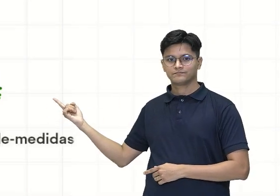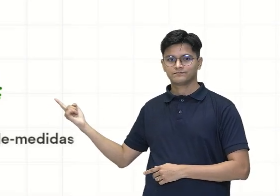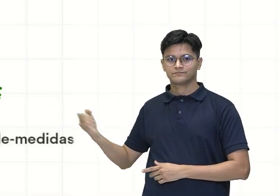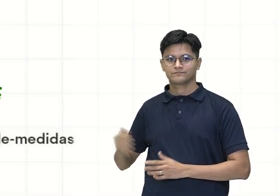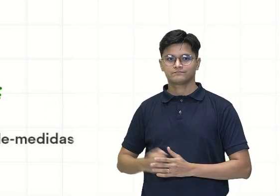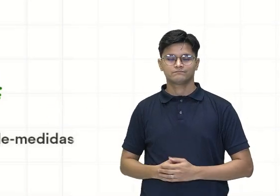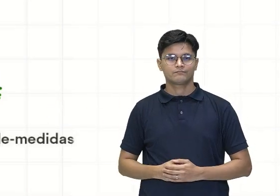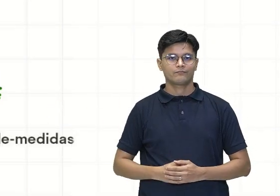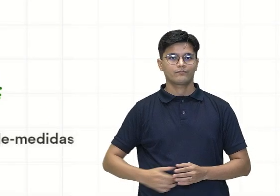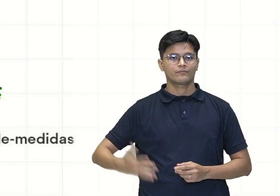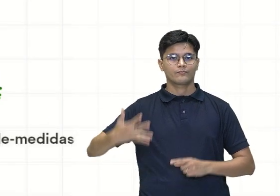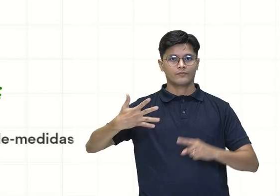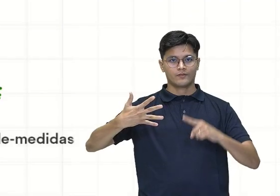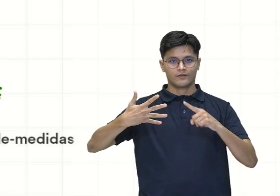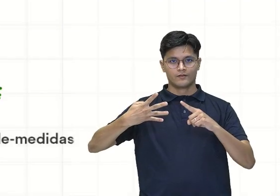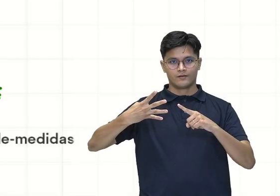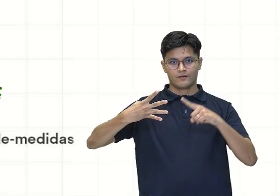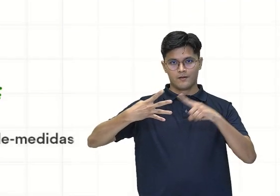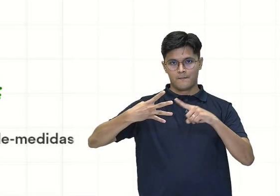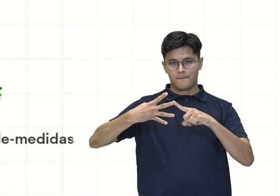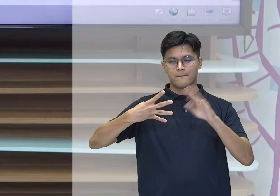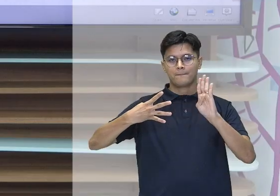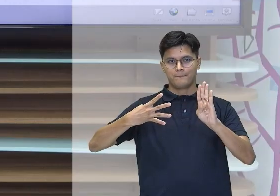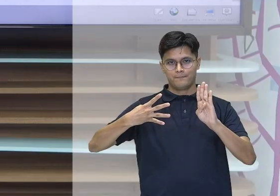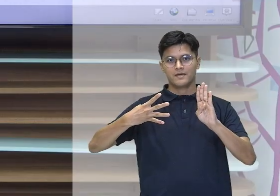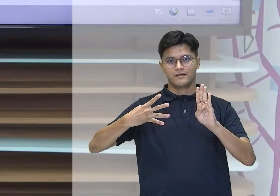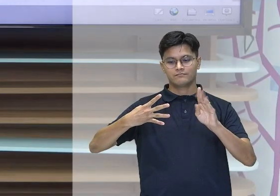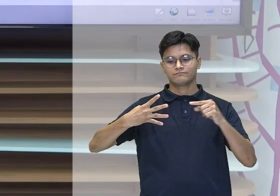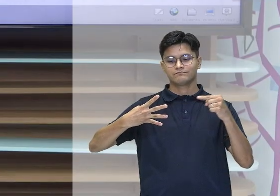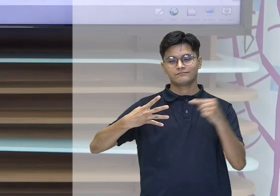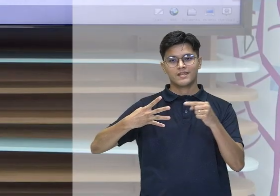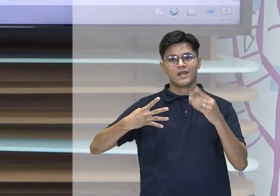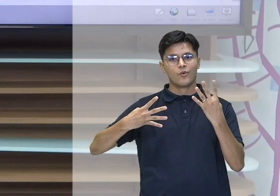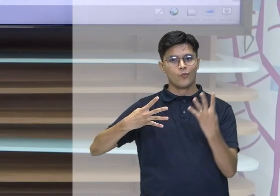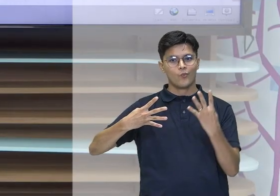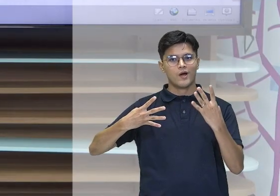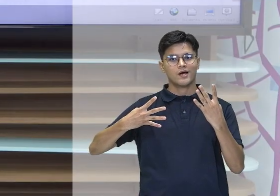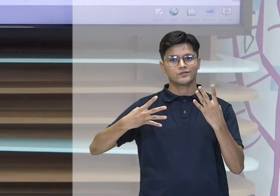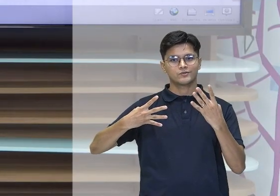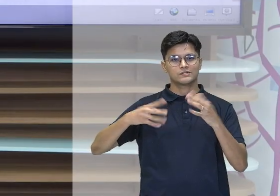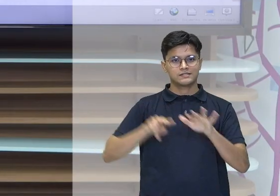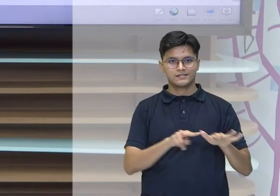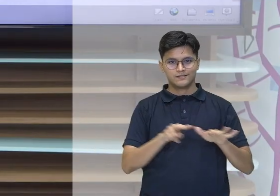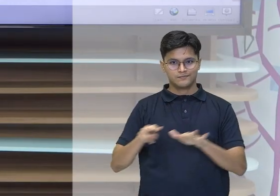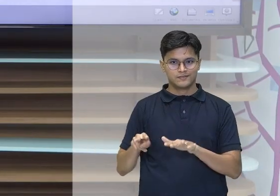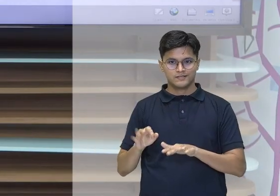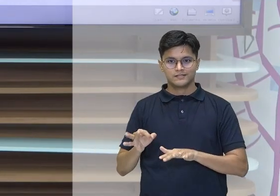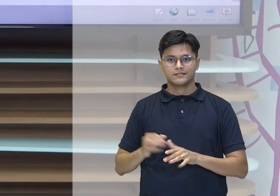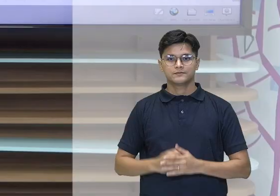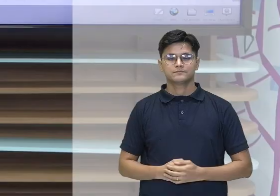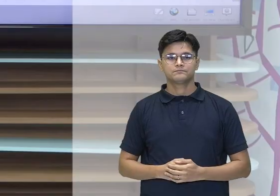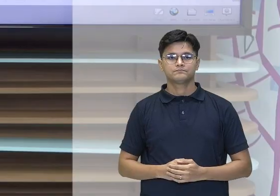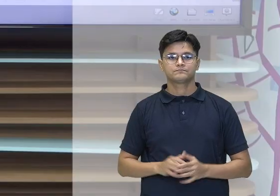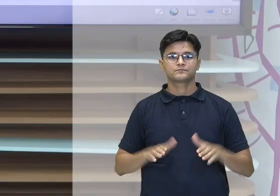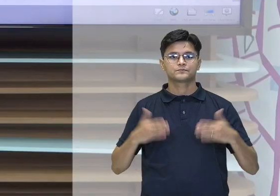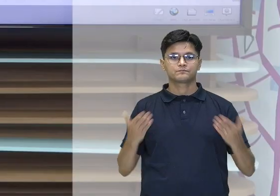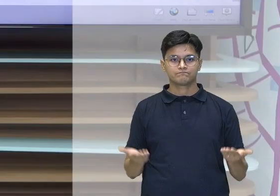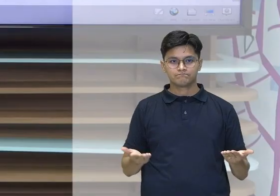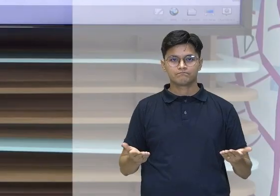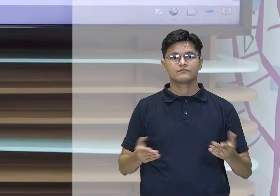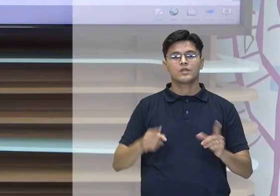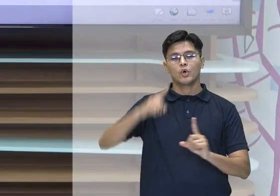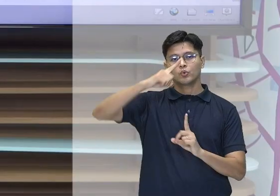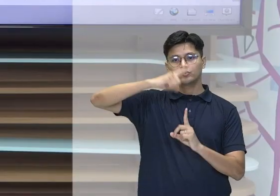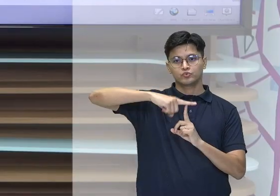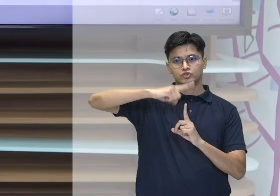dias, ok? Que falta para o aniversário de João. Então, fiquem atentos. Nossa unidade de